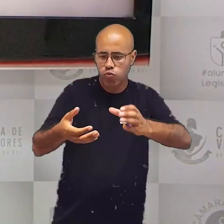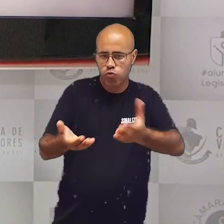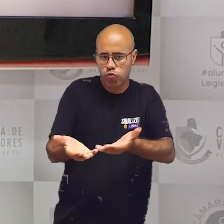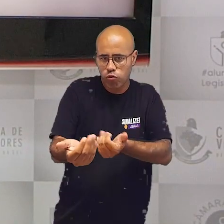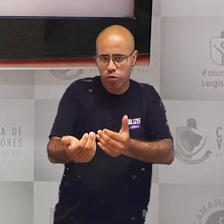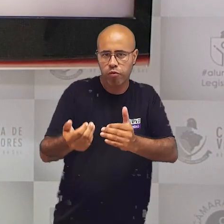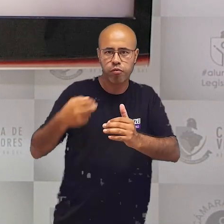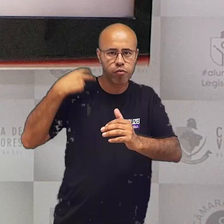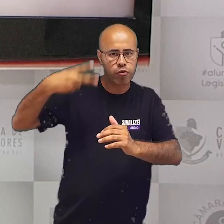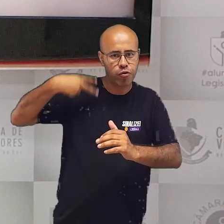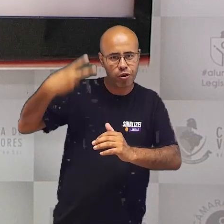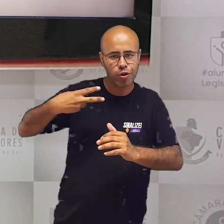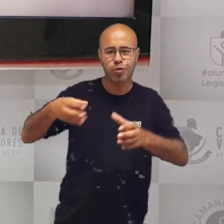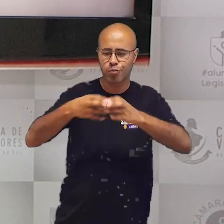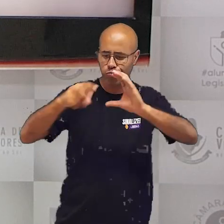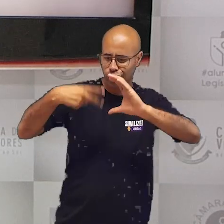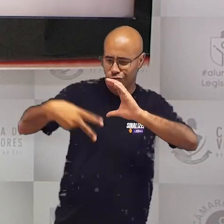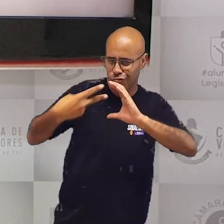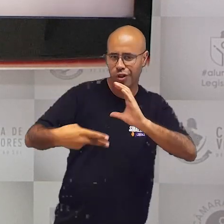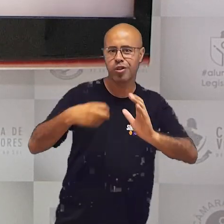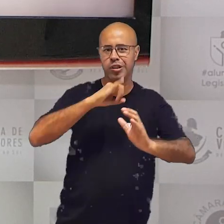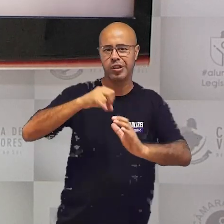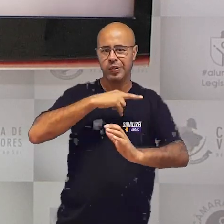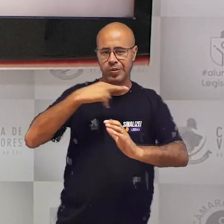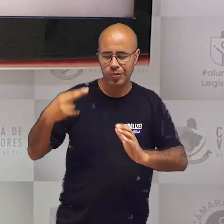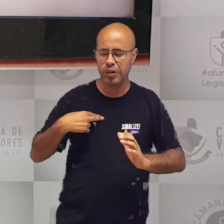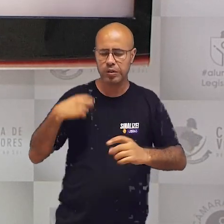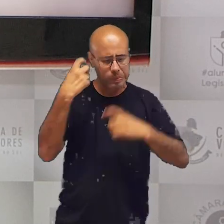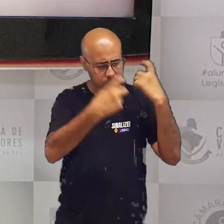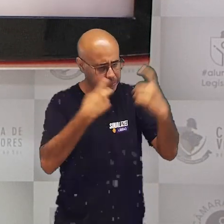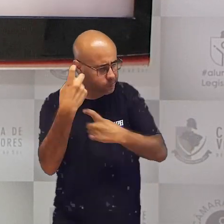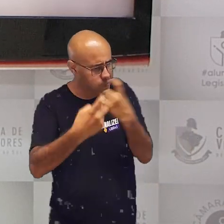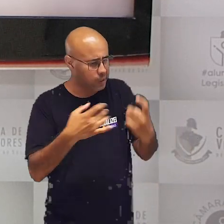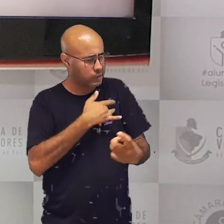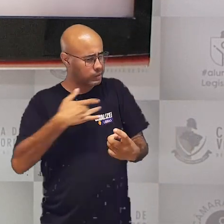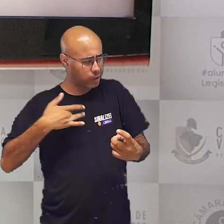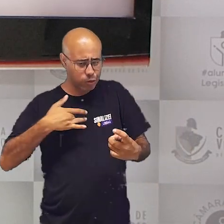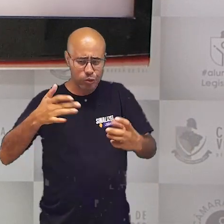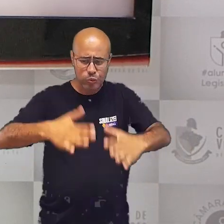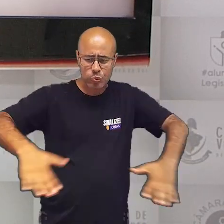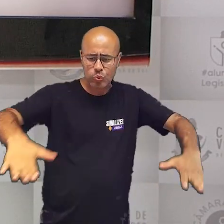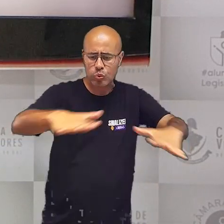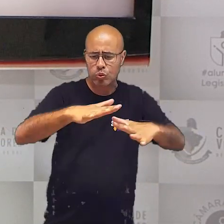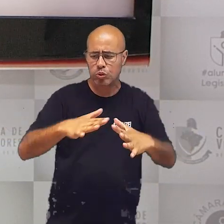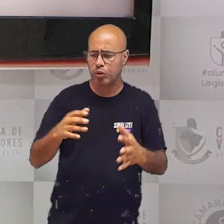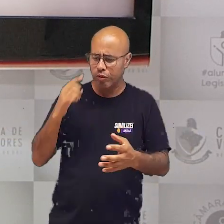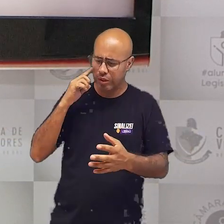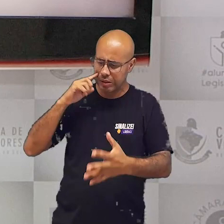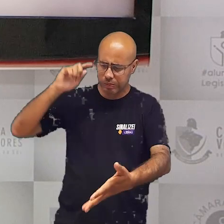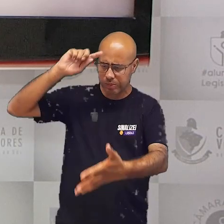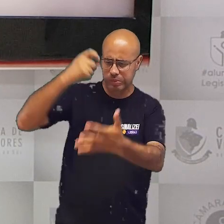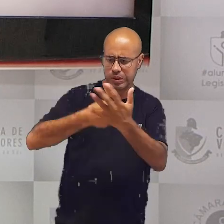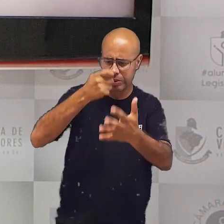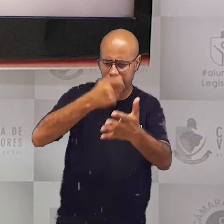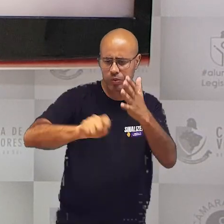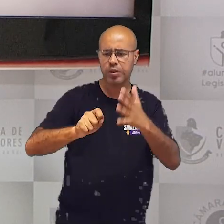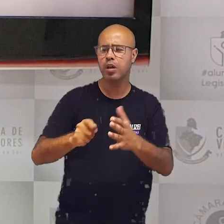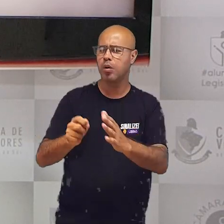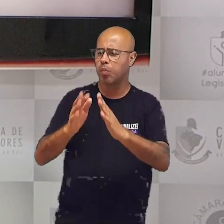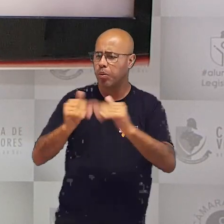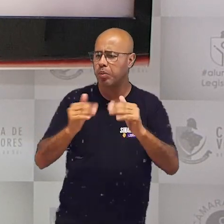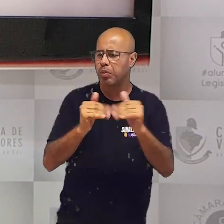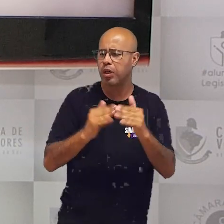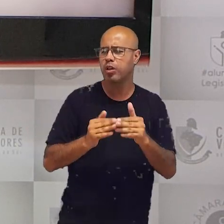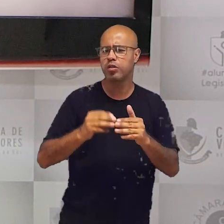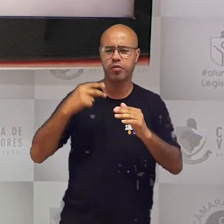os jovens vereadores da câmara Mirim de Jaraguá do Sul demonstraram preocupação com a saúde pública ao aprovarem um requerimento